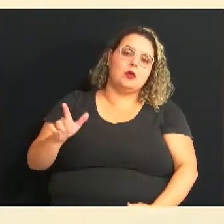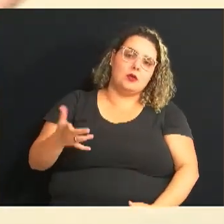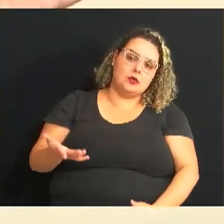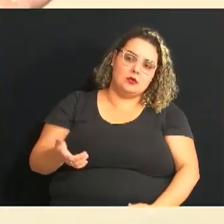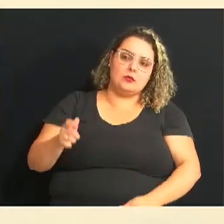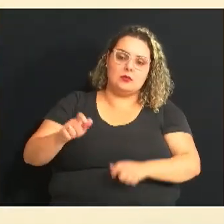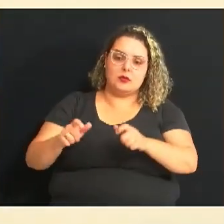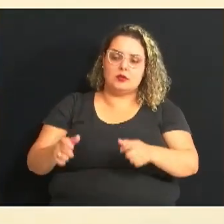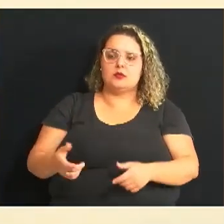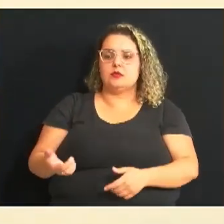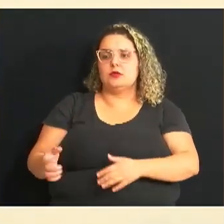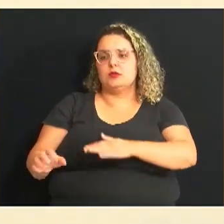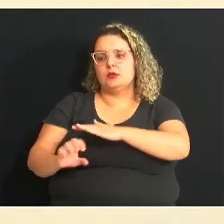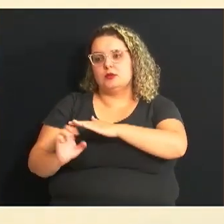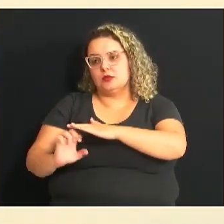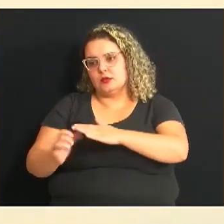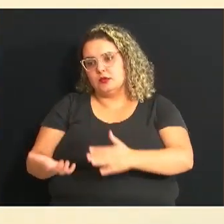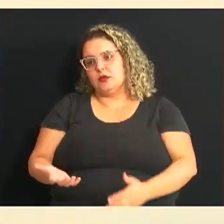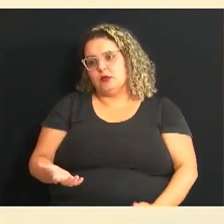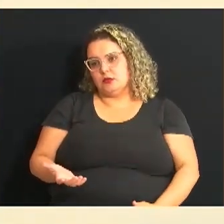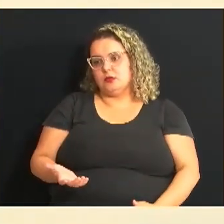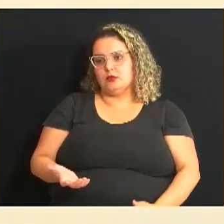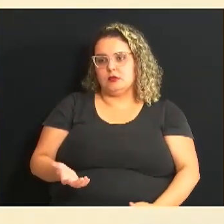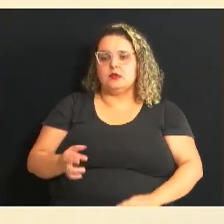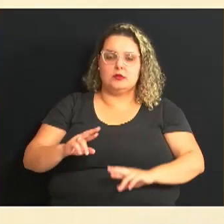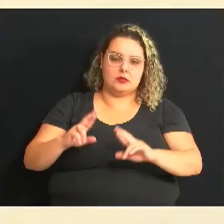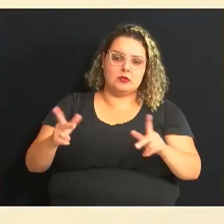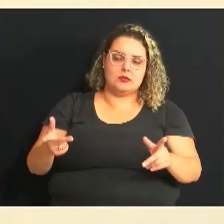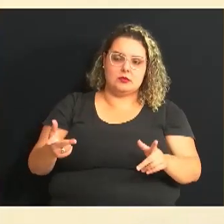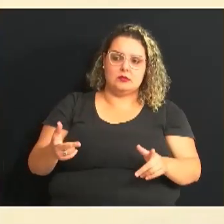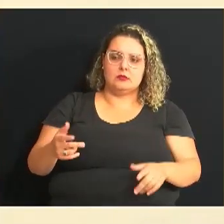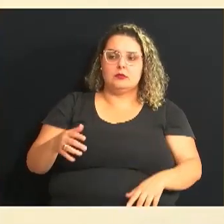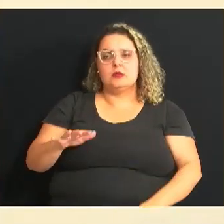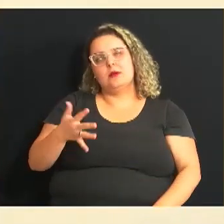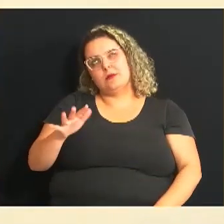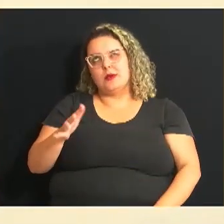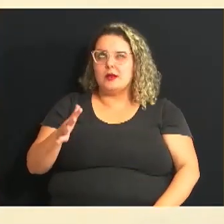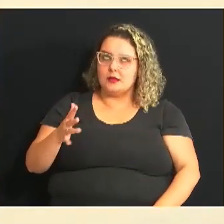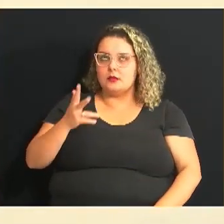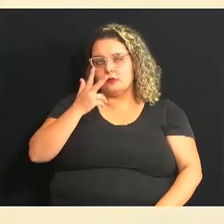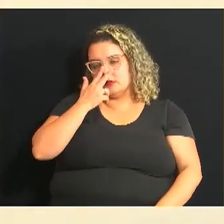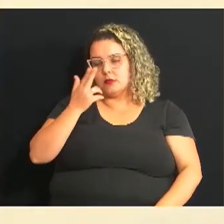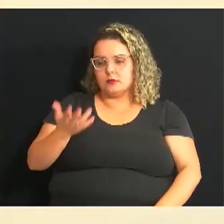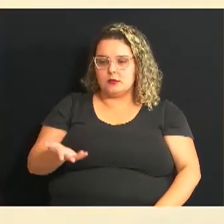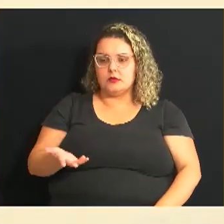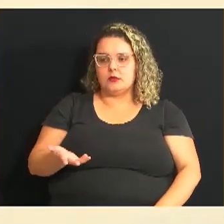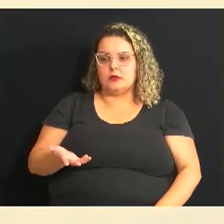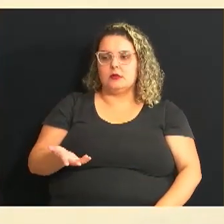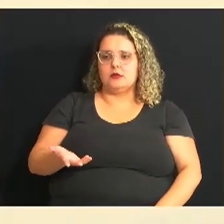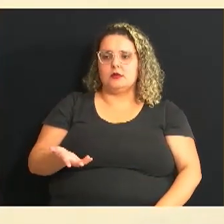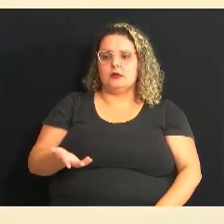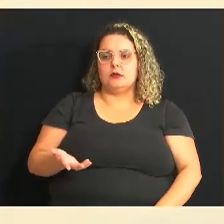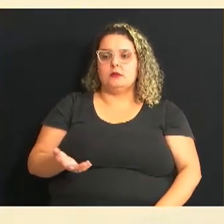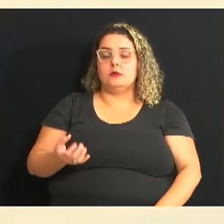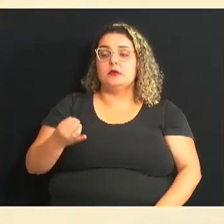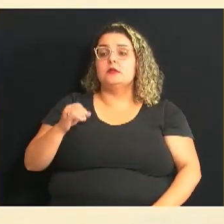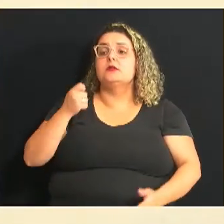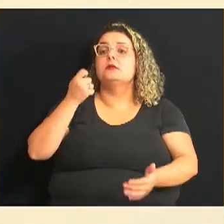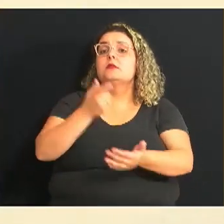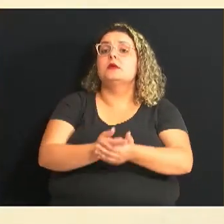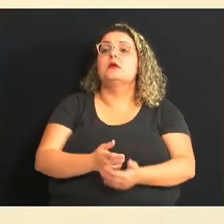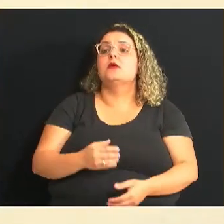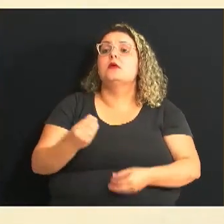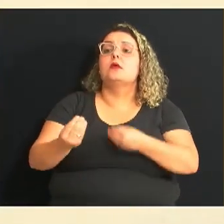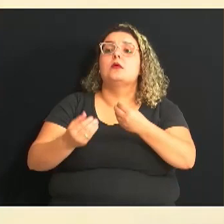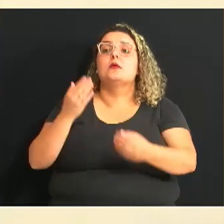jurídica é outra, mas mais ou menos é a mesma coisa. Aí fala assim, mas e se você tem a pagar? Como é que você vai saber se você tem a